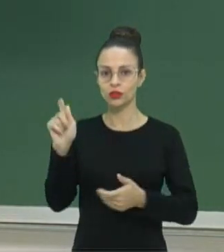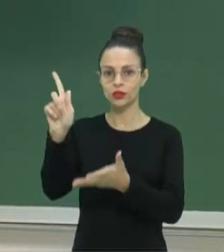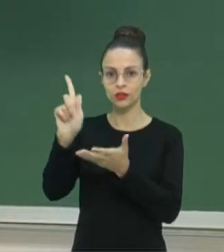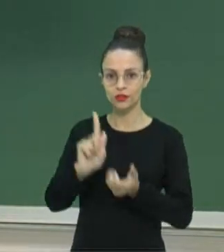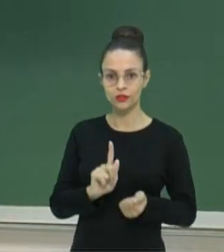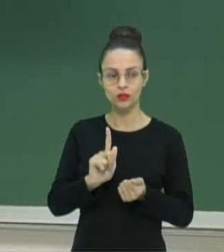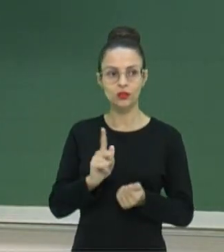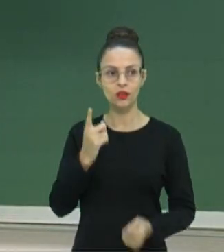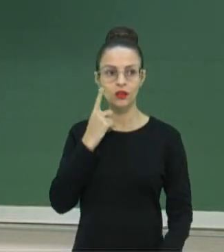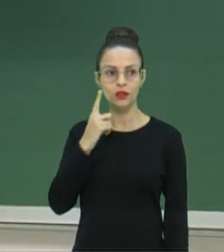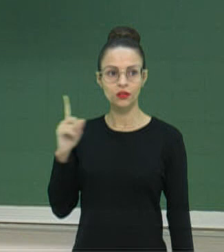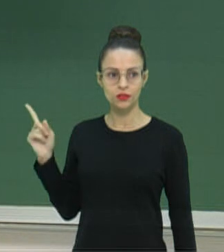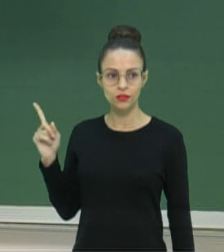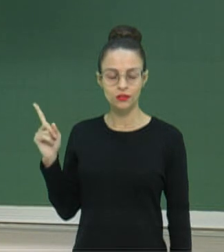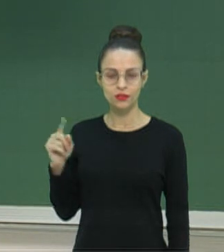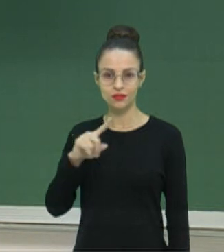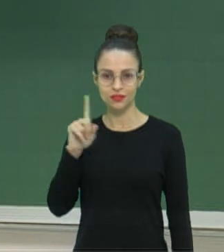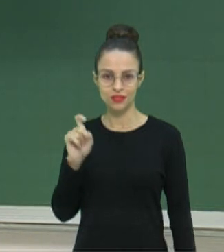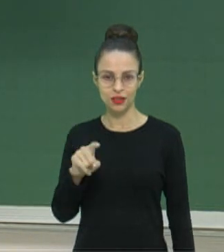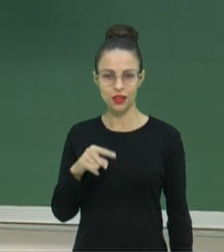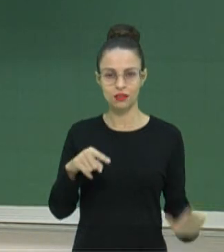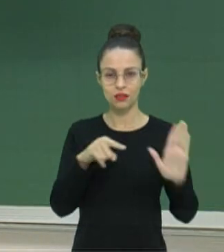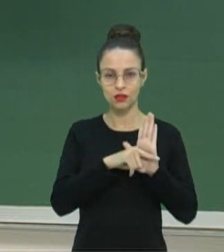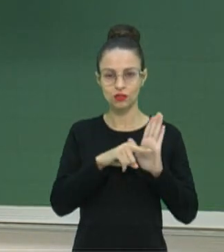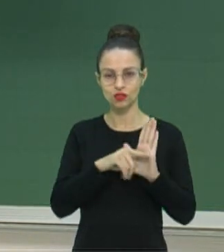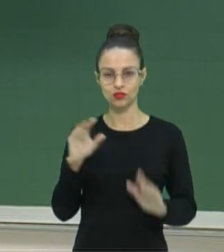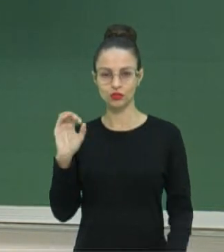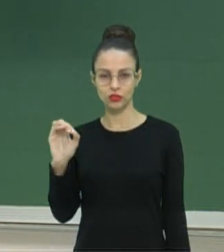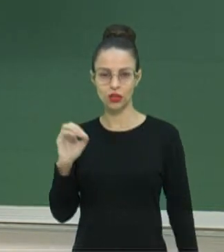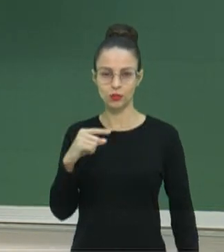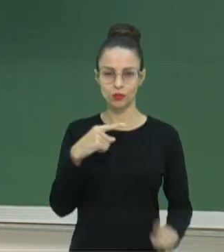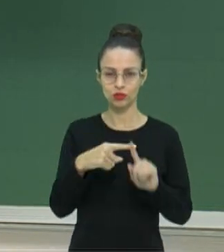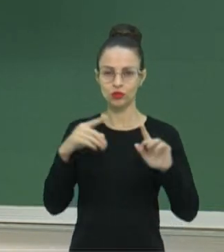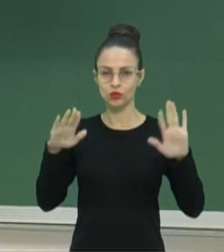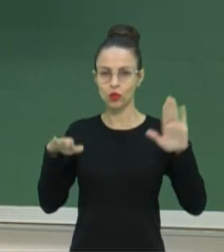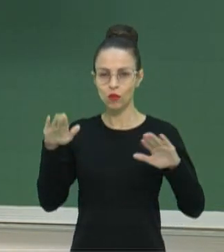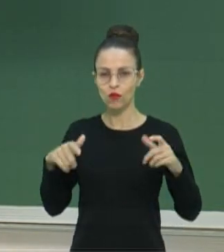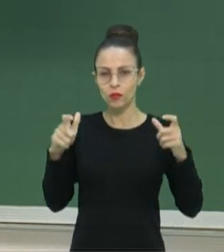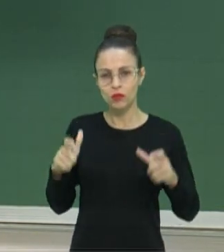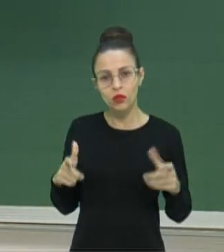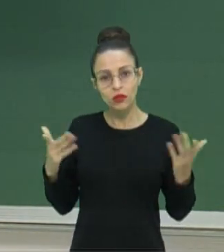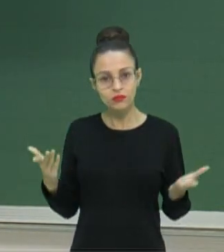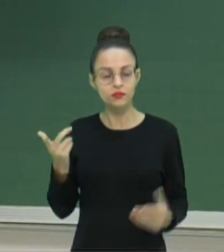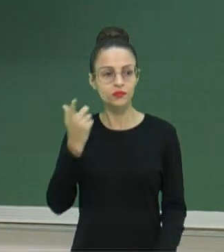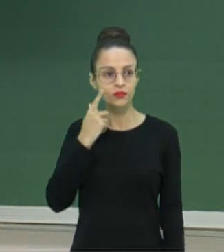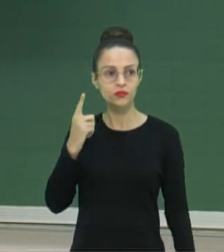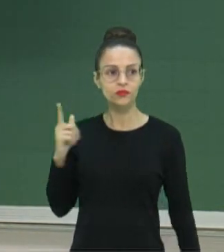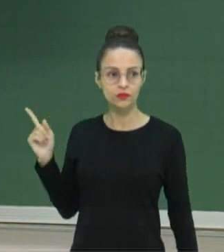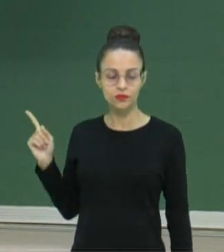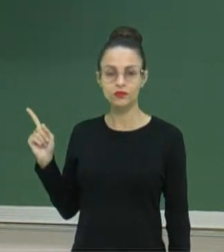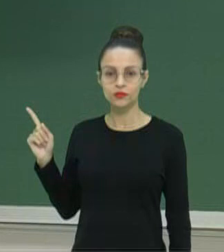gravitacional, será que ela pode ser negativa, zero, positivo, conforme o referencial? Questão